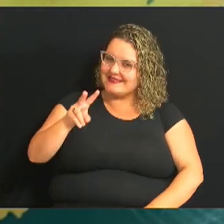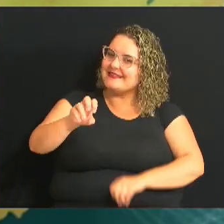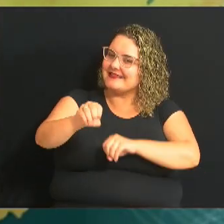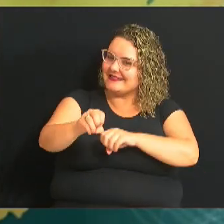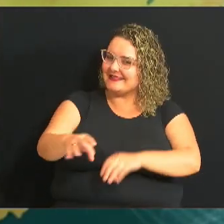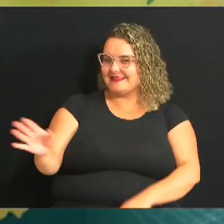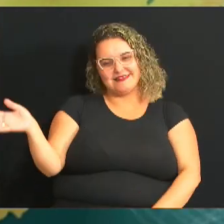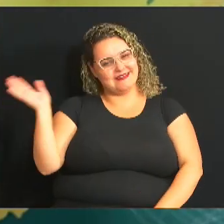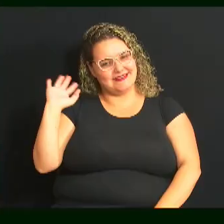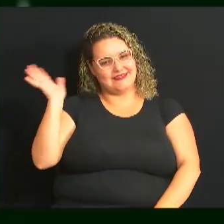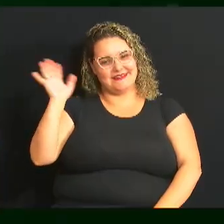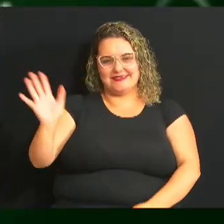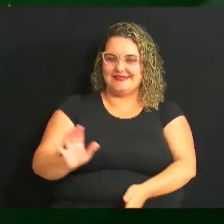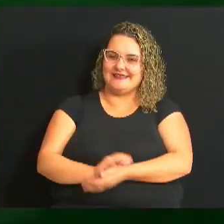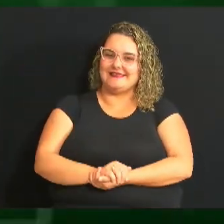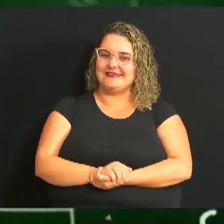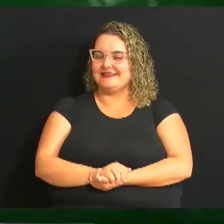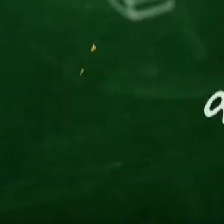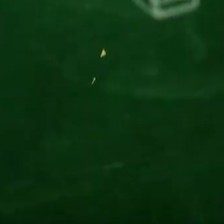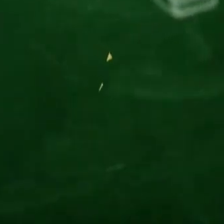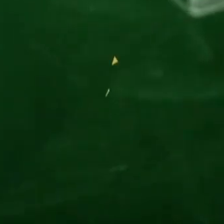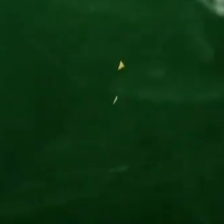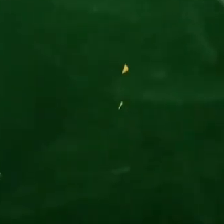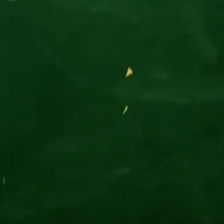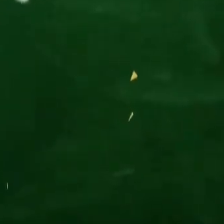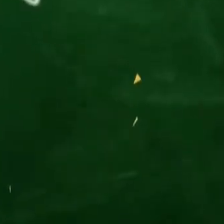na educação. Tchau.